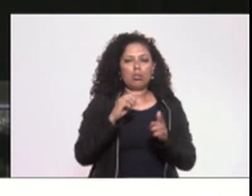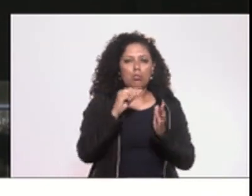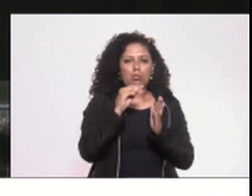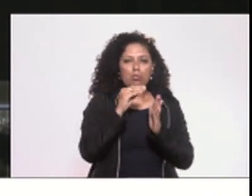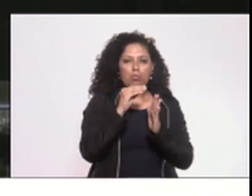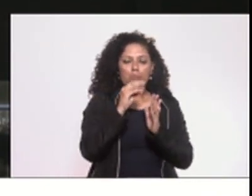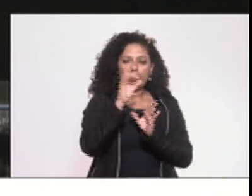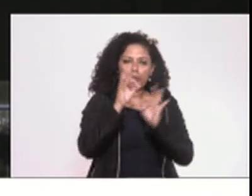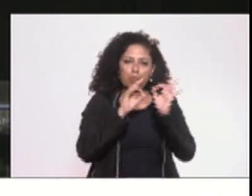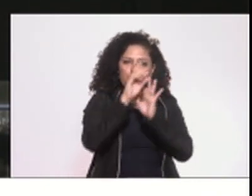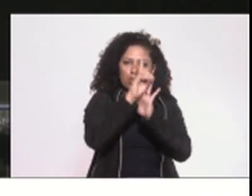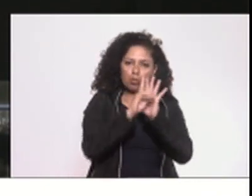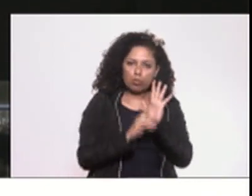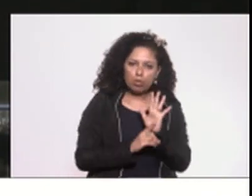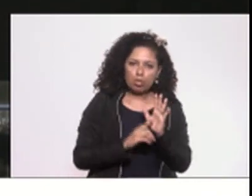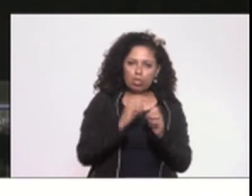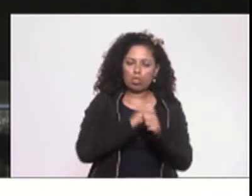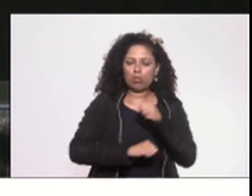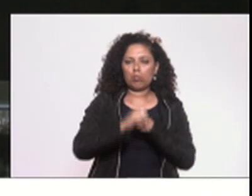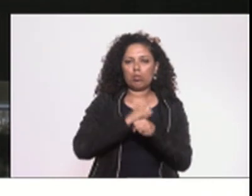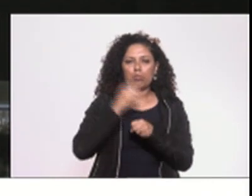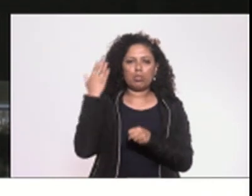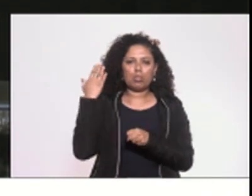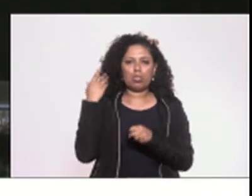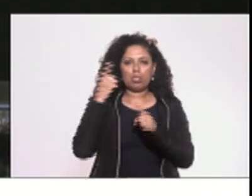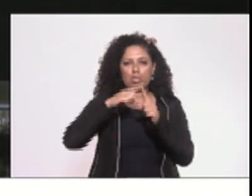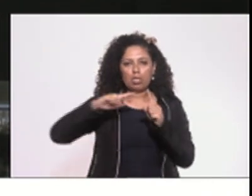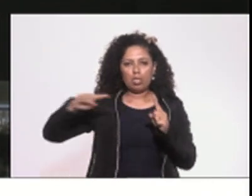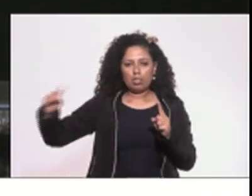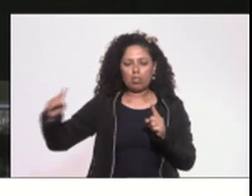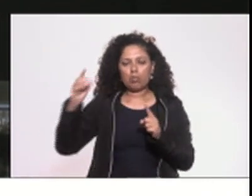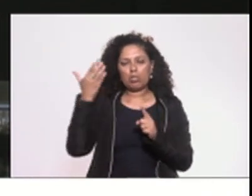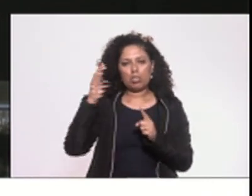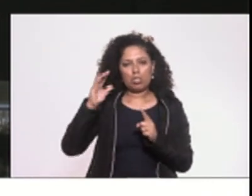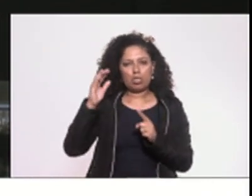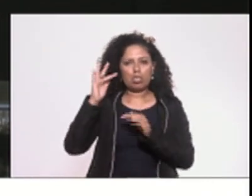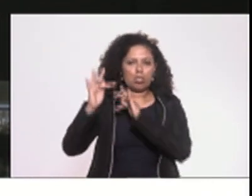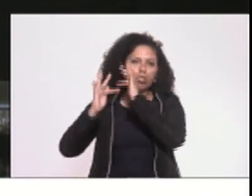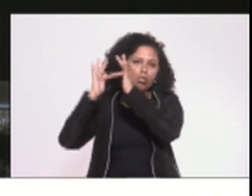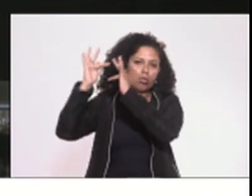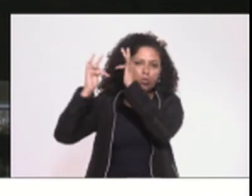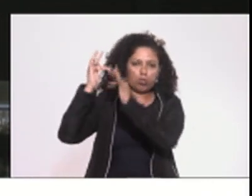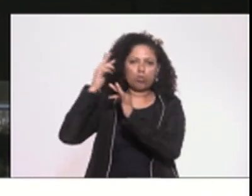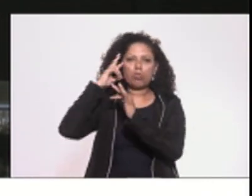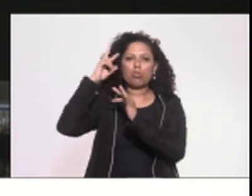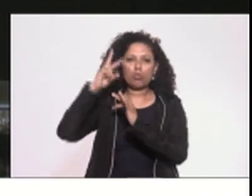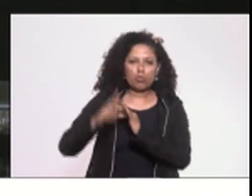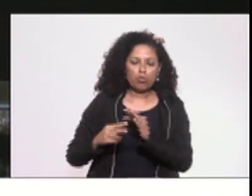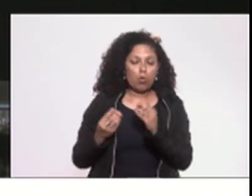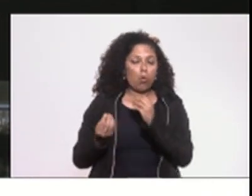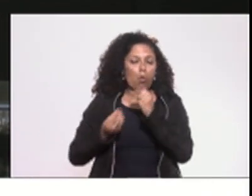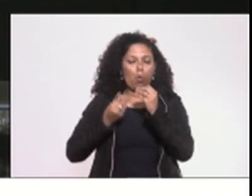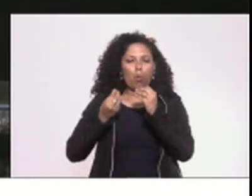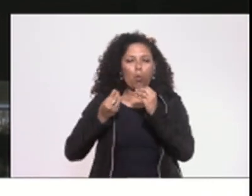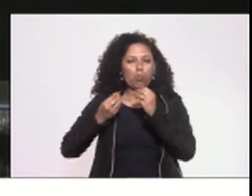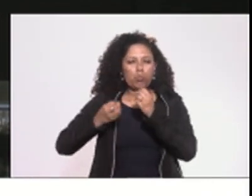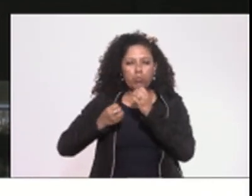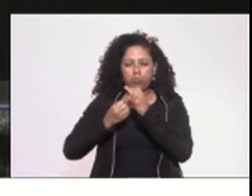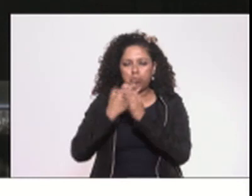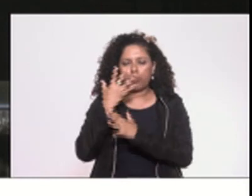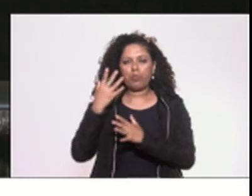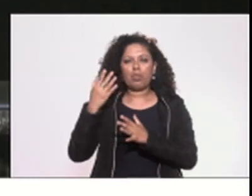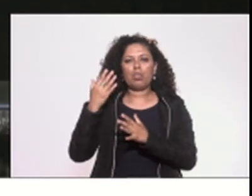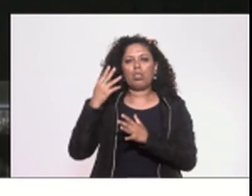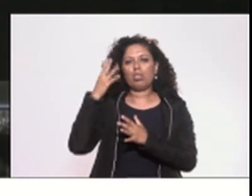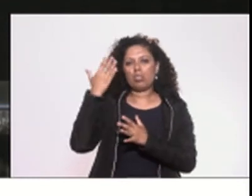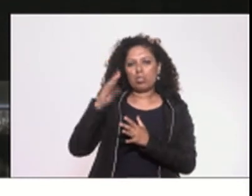por decreto desde o ano passado, e a Semana Nacional de Ciência e Tecnologia. A gente viu aqui quanto de tecnologia, de ciência, de